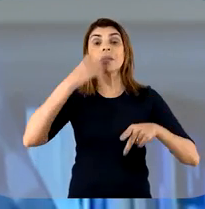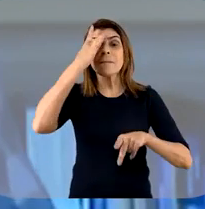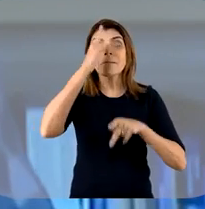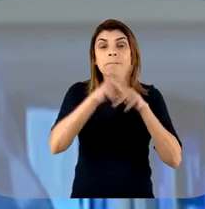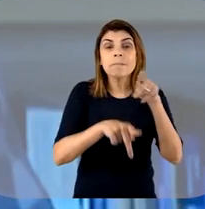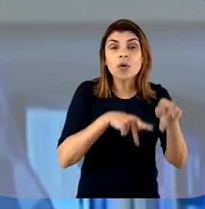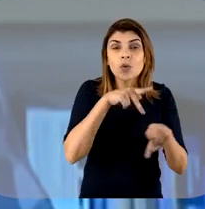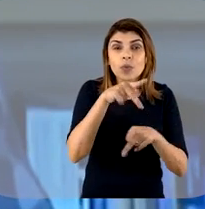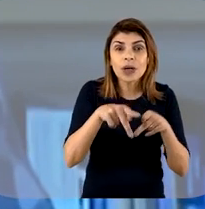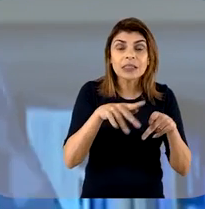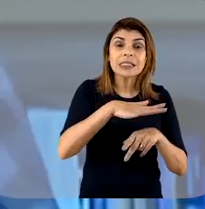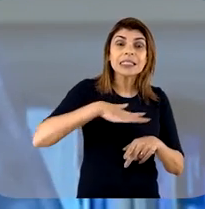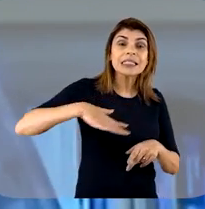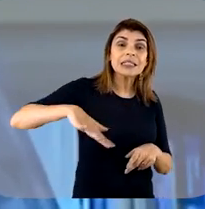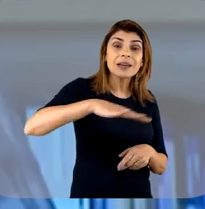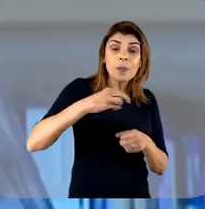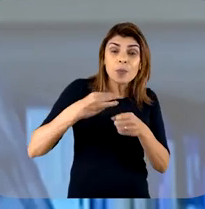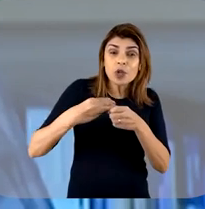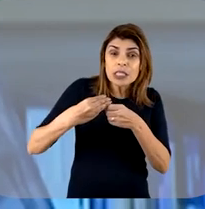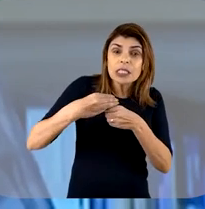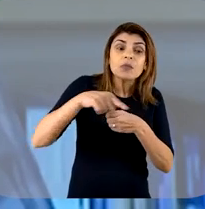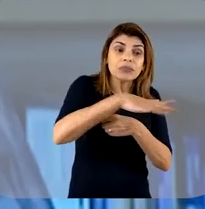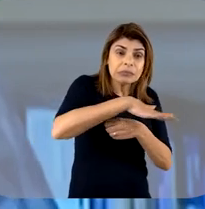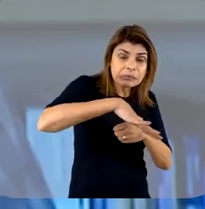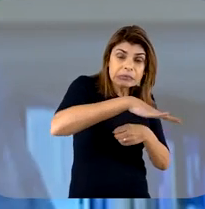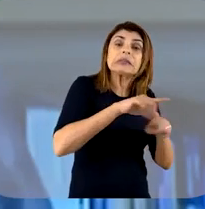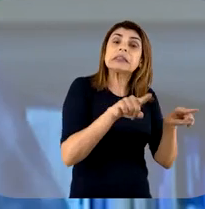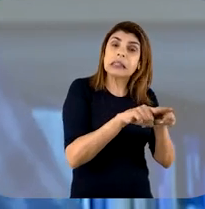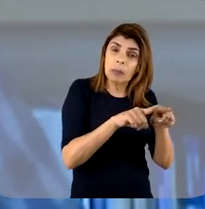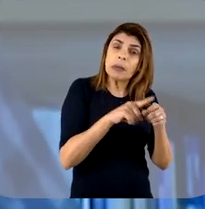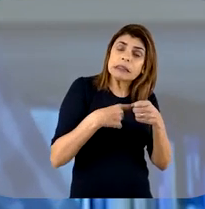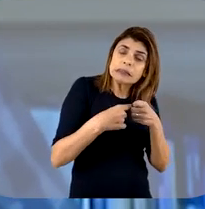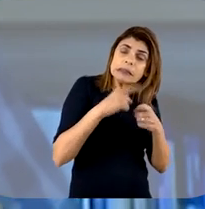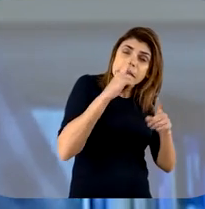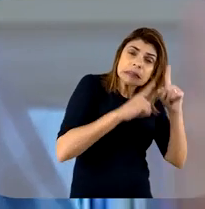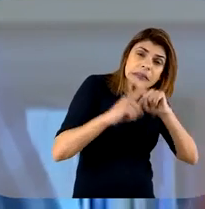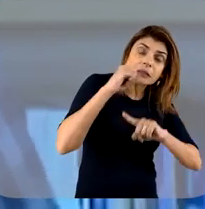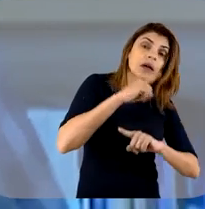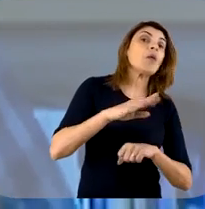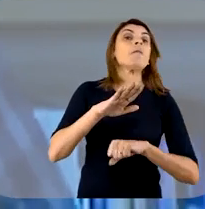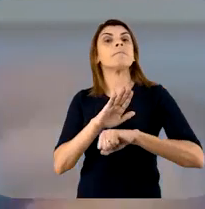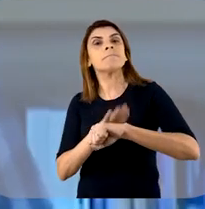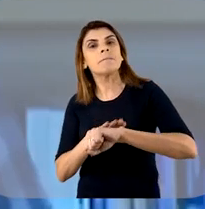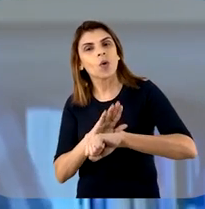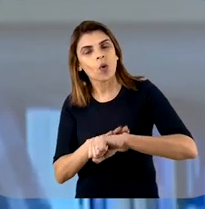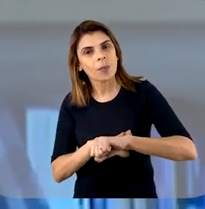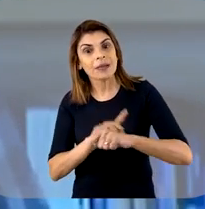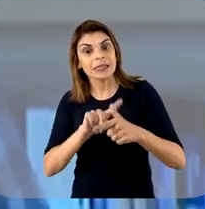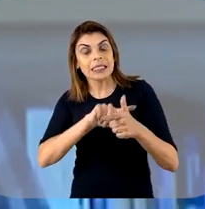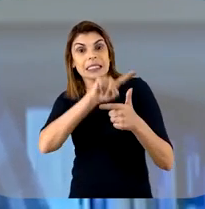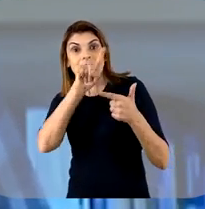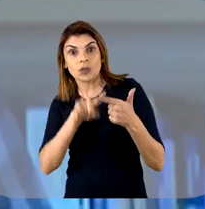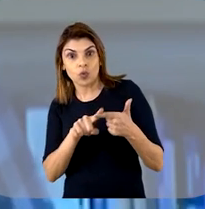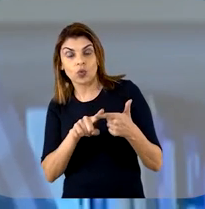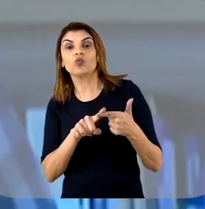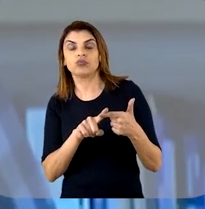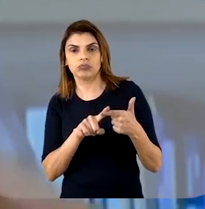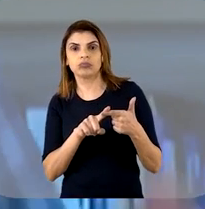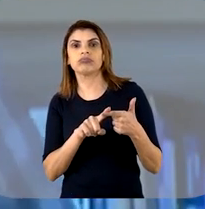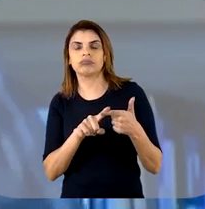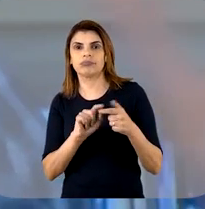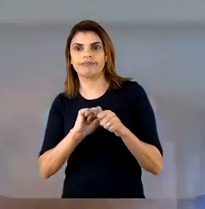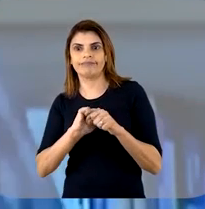de suscetíveis também muito grande nesses municípios. Então, no momento que vem a segunda onda,